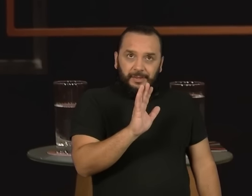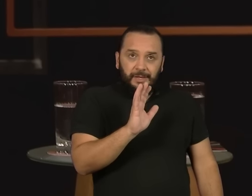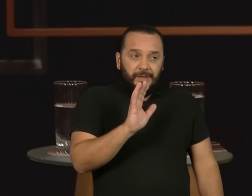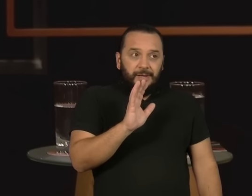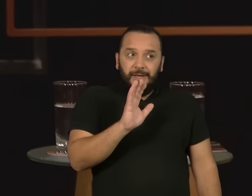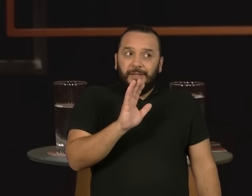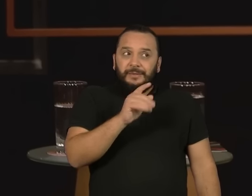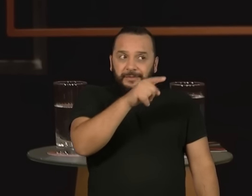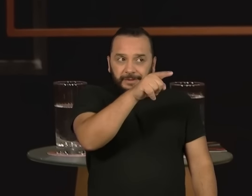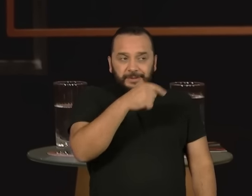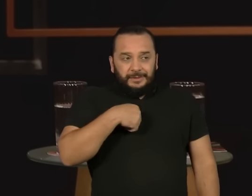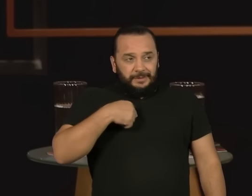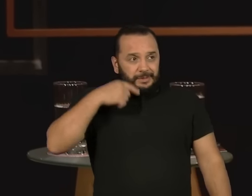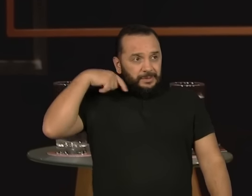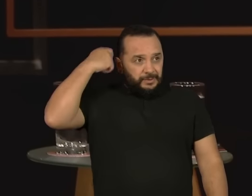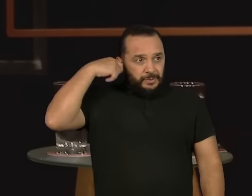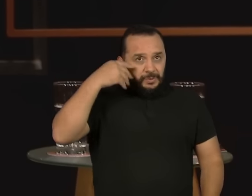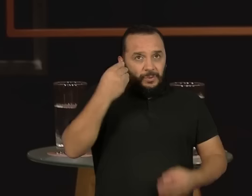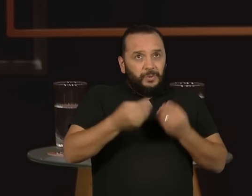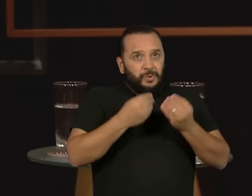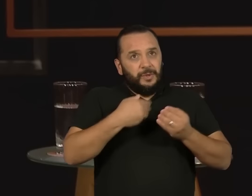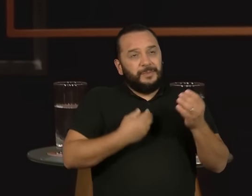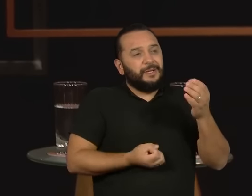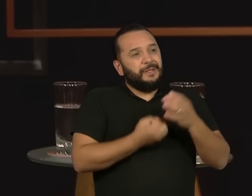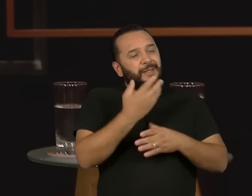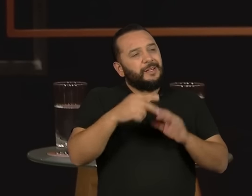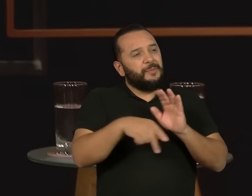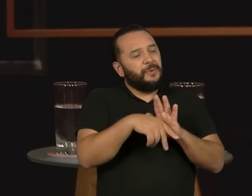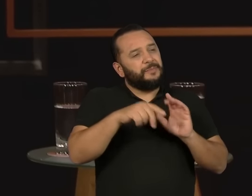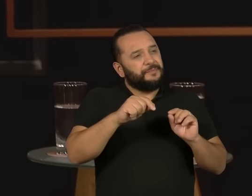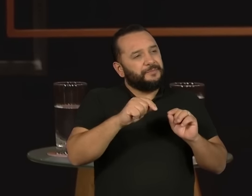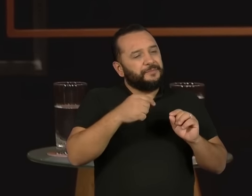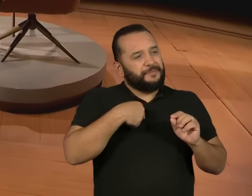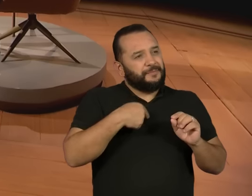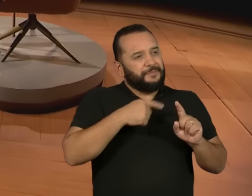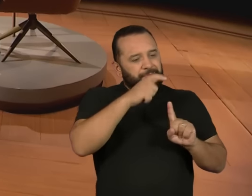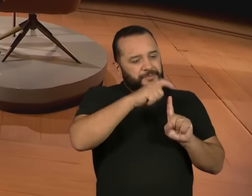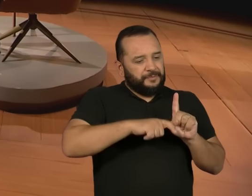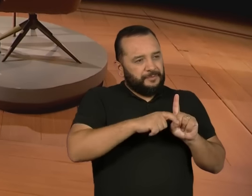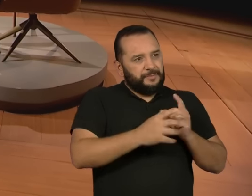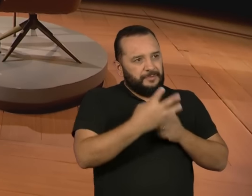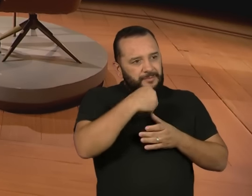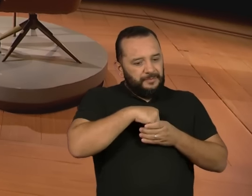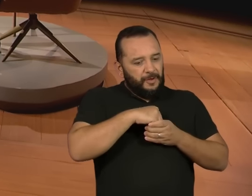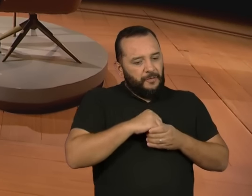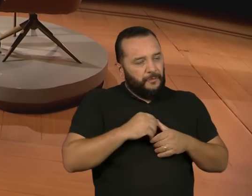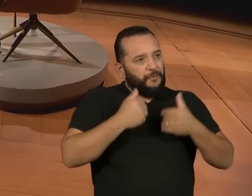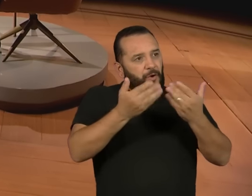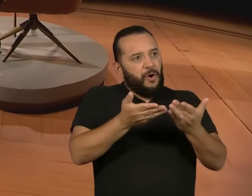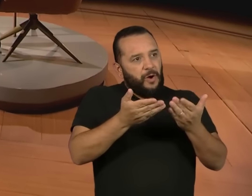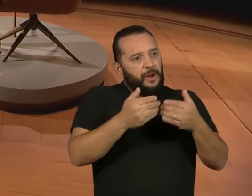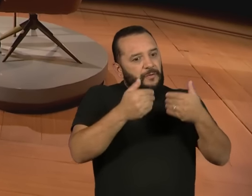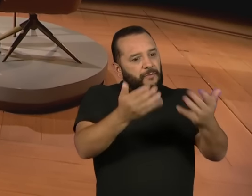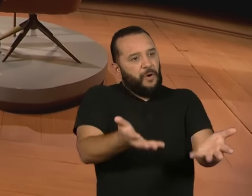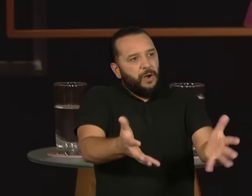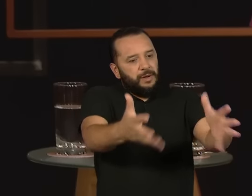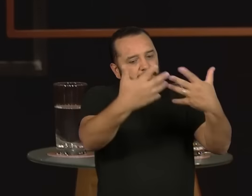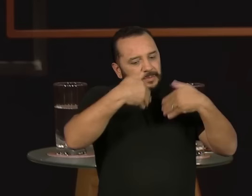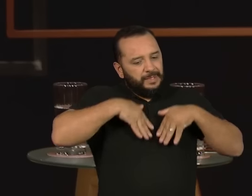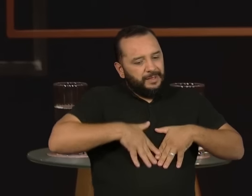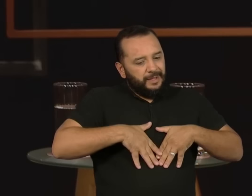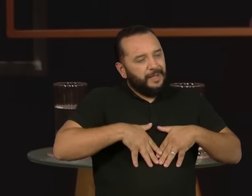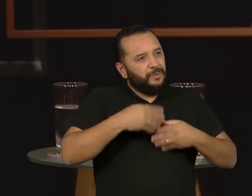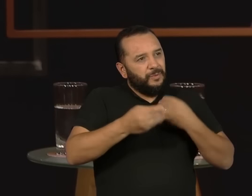atrizes. Como é o seu processo de composição de uma personagem? De fora para dentro, de dentro para fora? Você parte do gestual, você parte